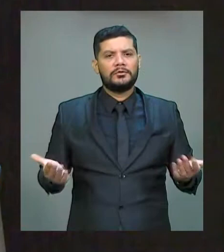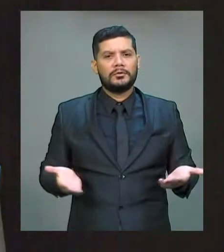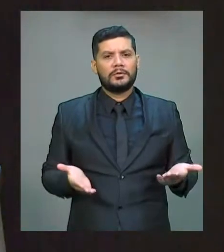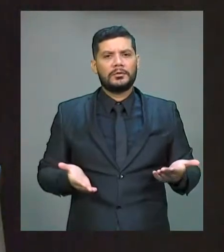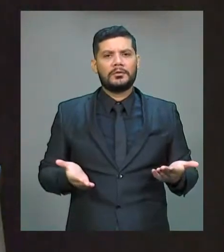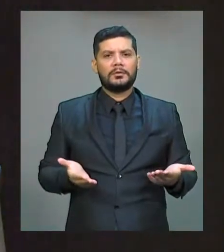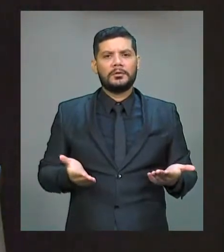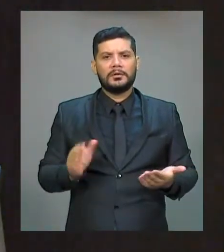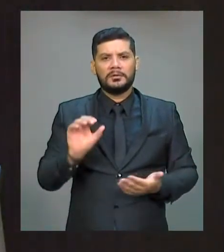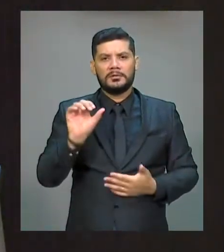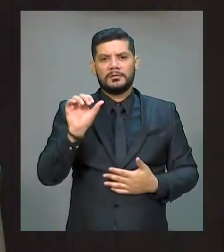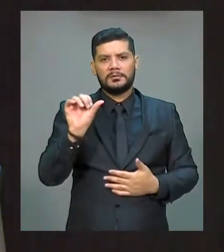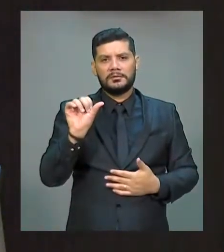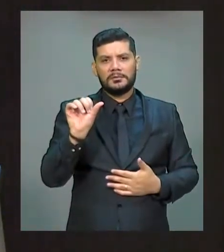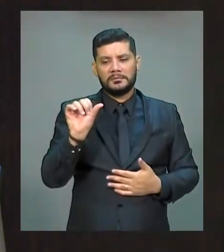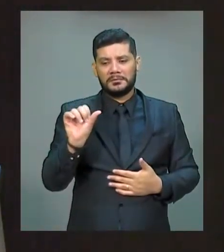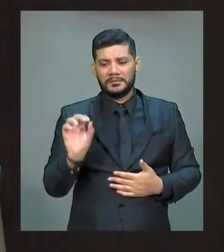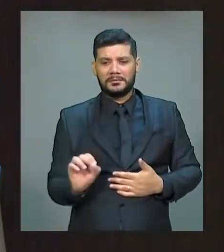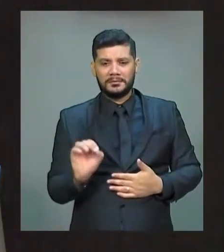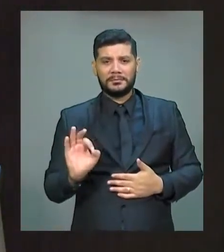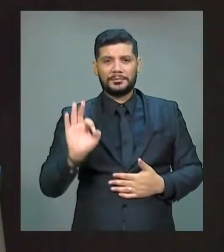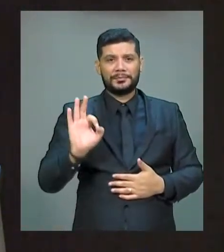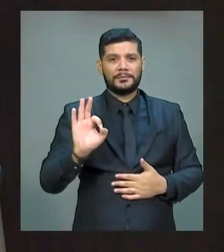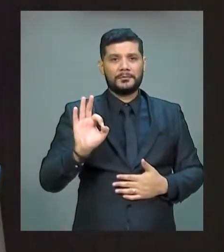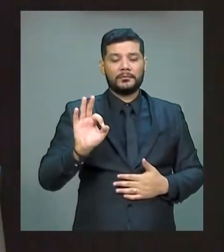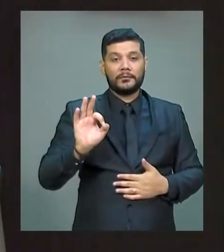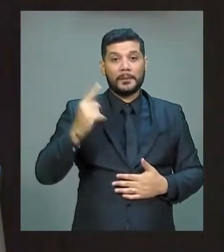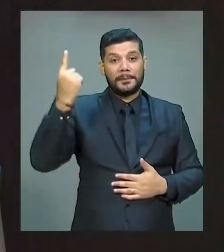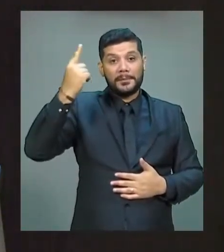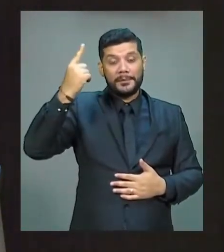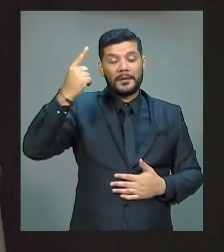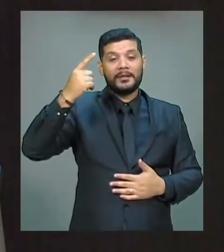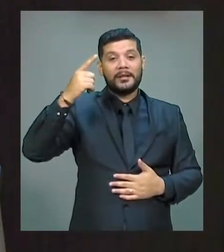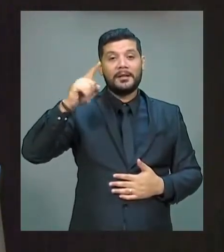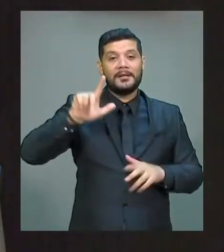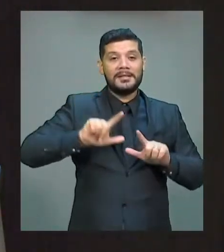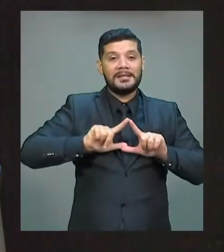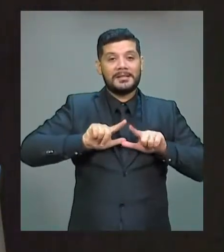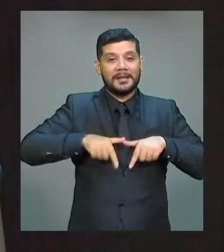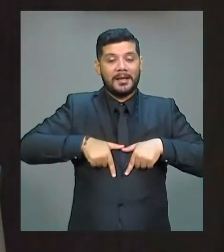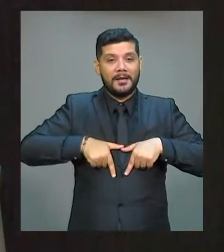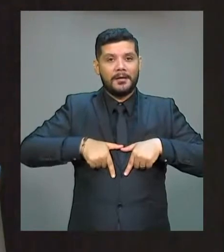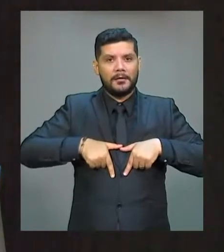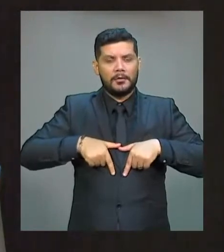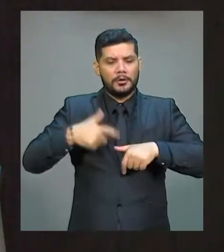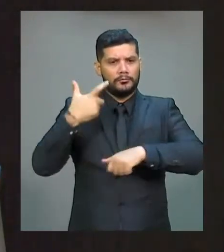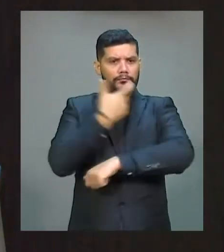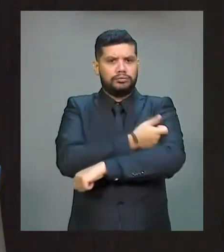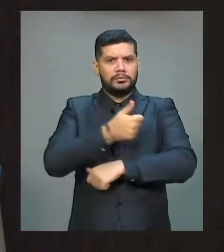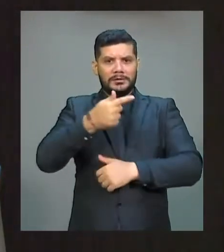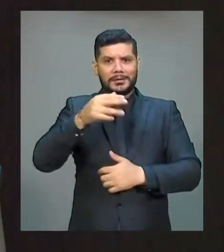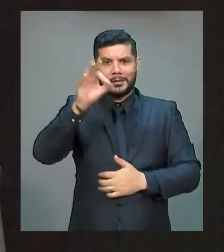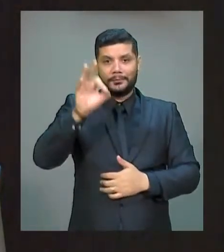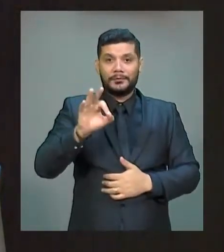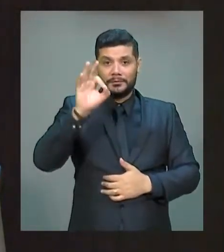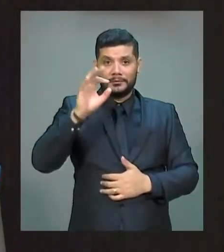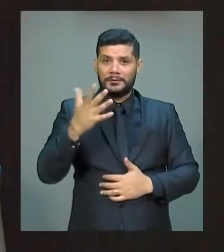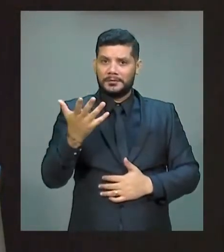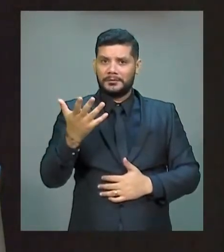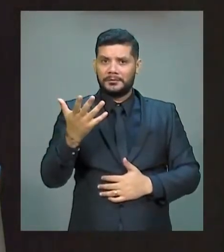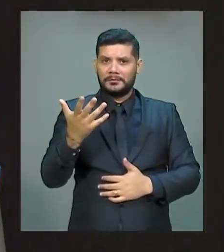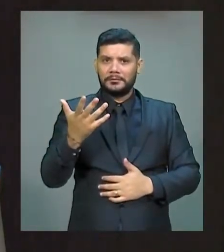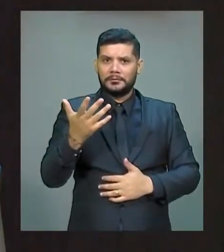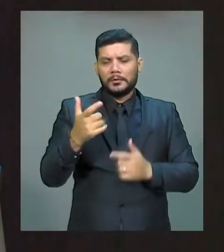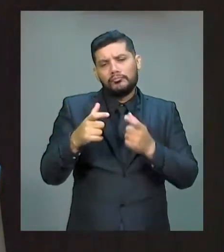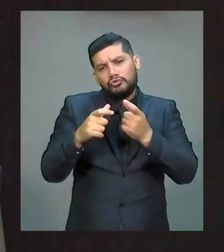em vacinação. Primeiro está Israel, já vacinou praticamente 75% da população. Israel, claro, muito pequeno,